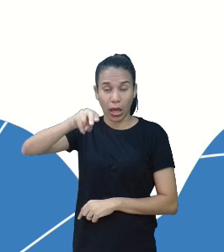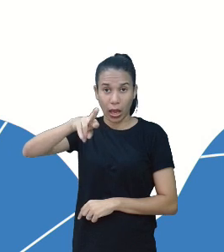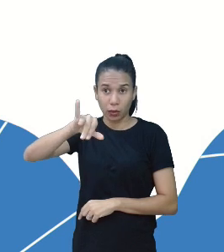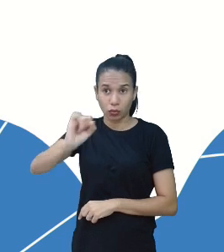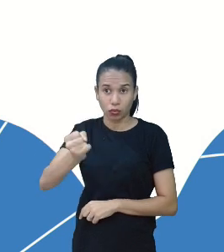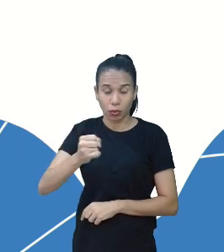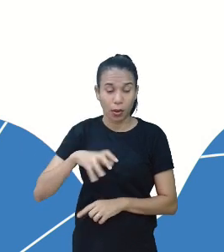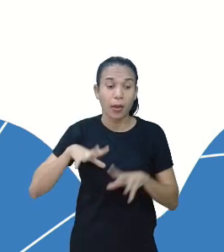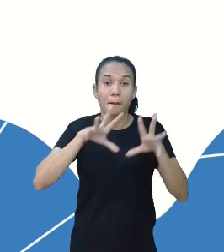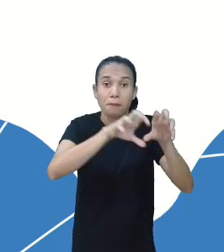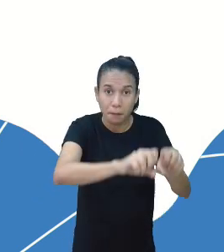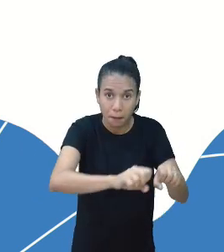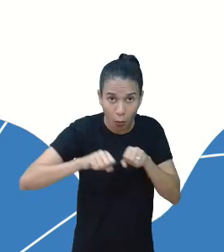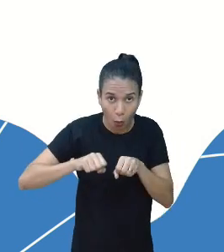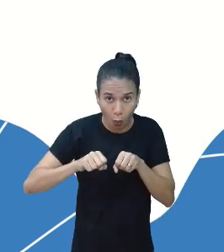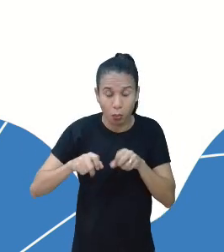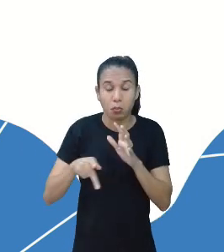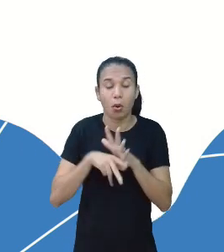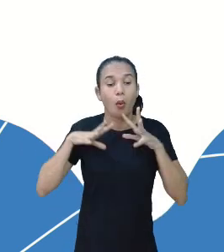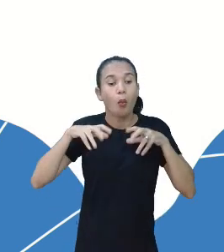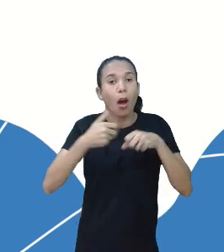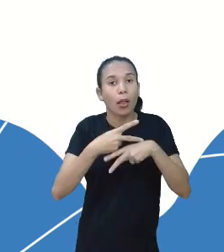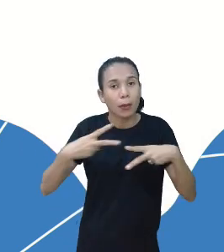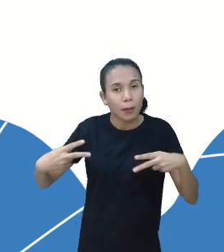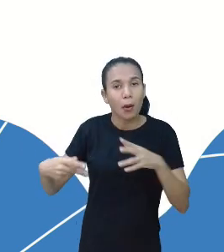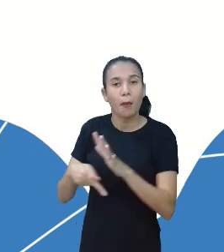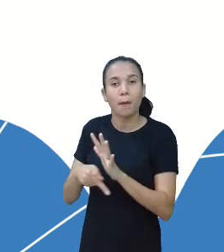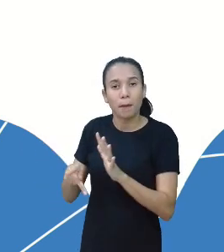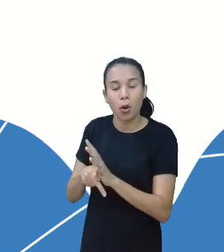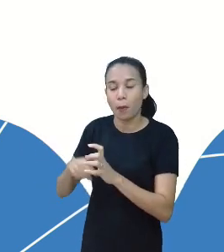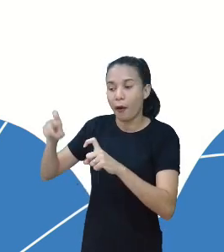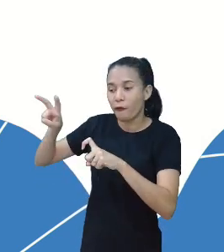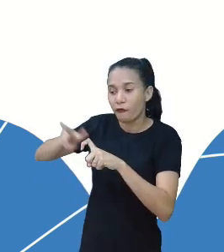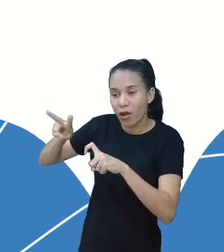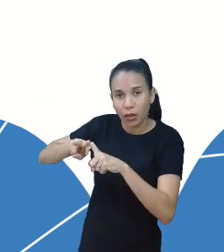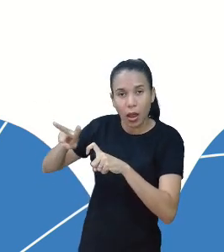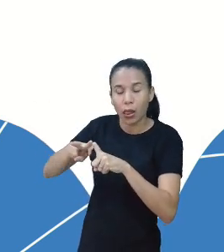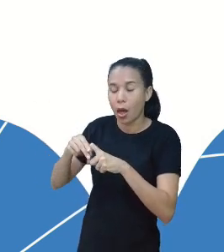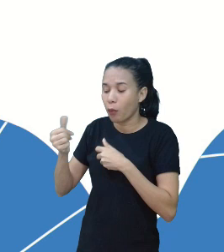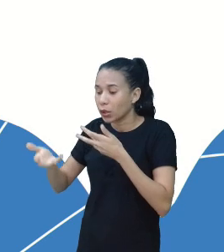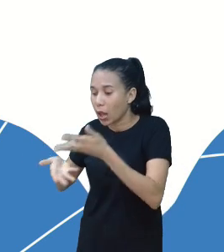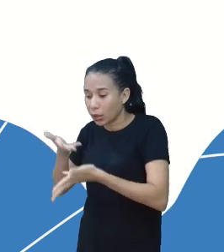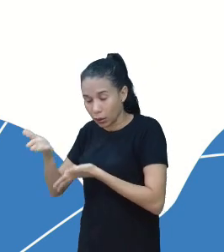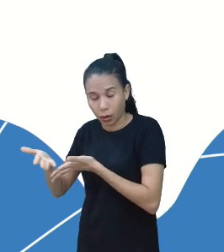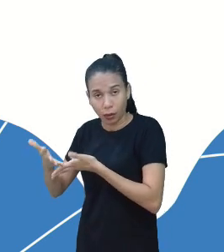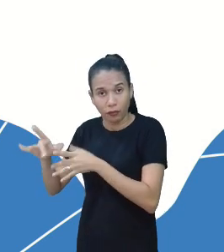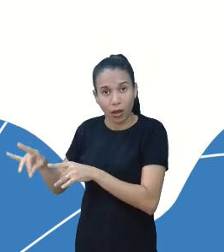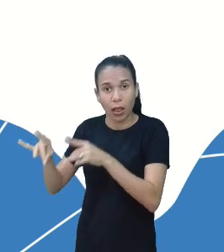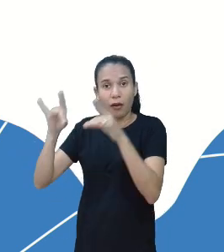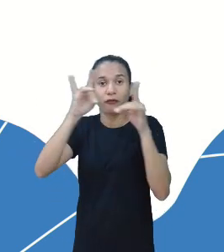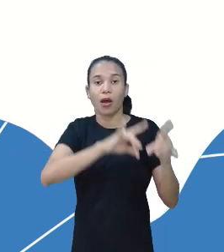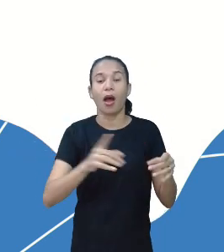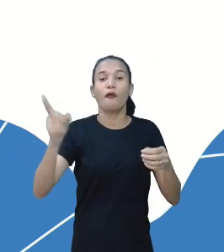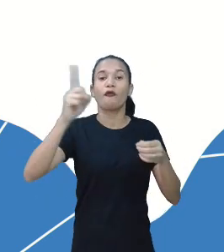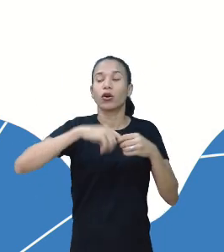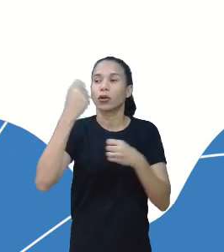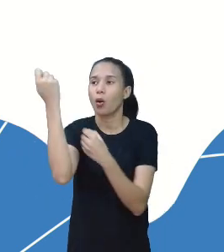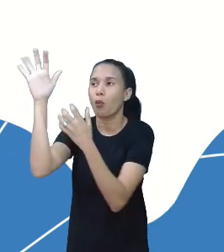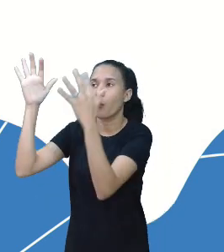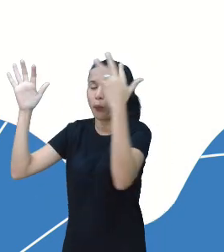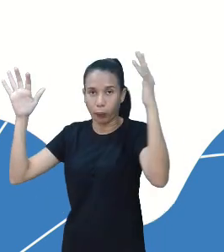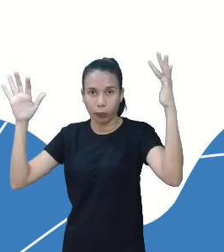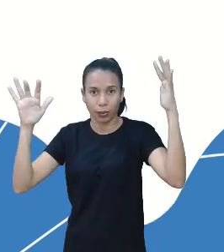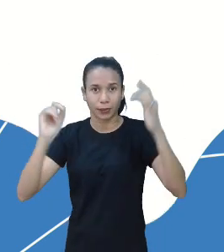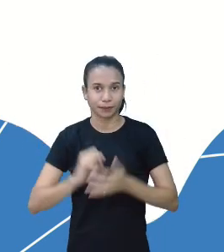o lobo-guará foi levado a um veterinário para tratar dos ferimentos. Ele deve ser levado de volta à